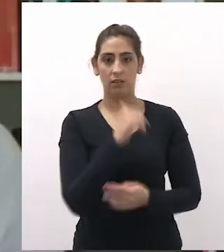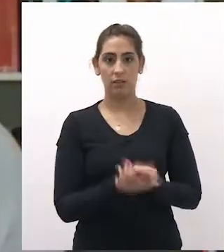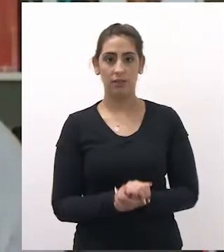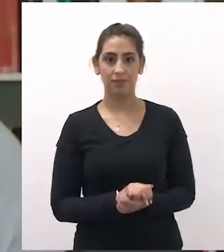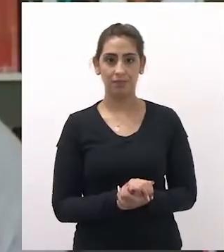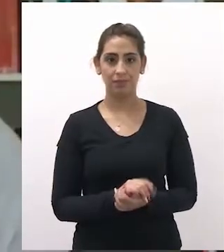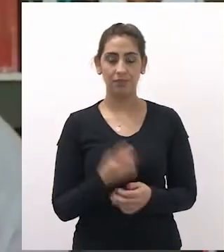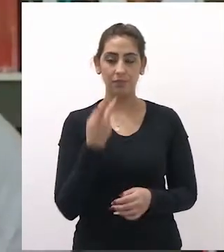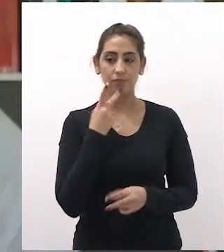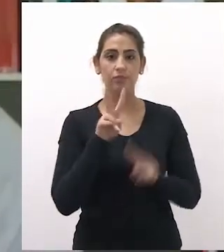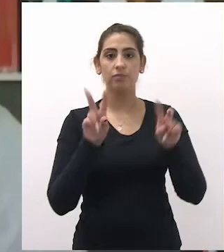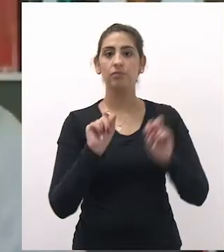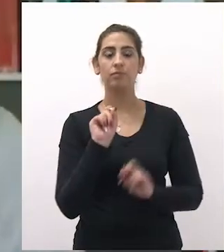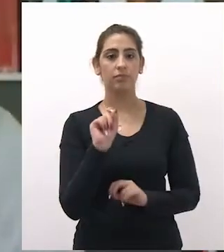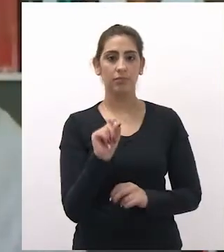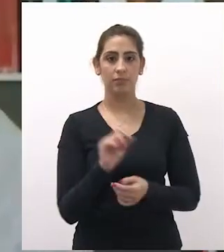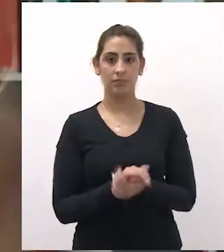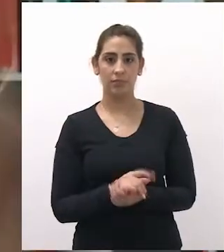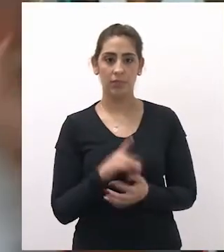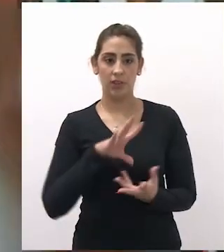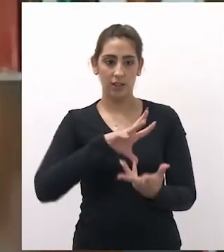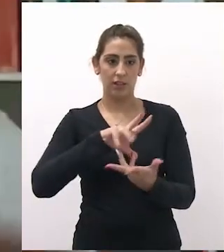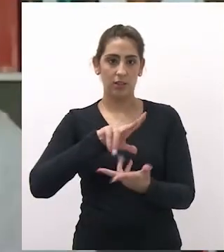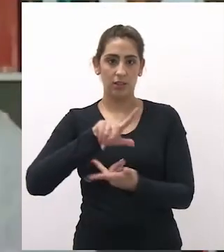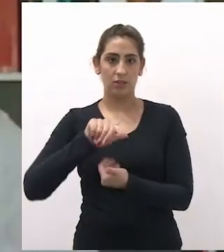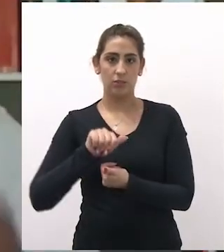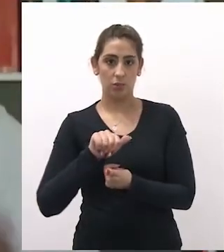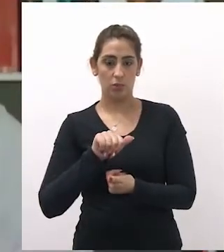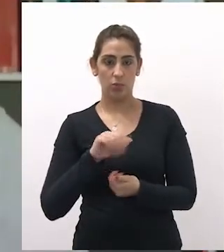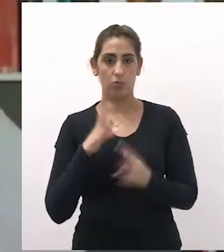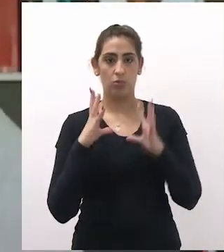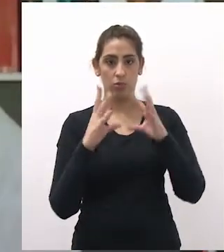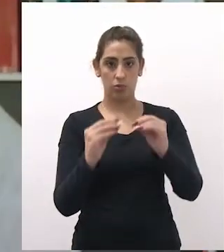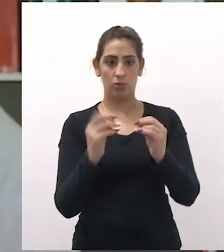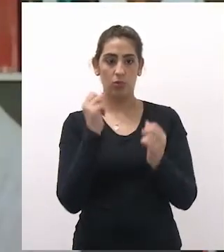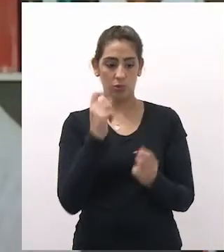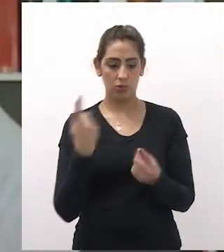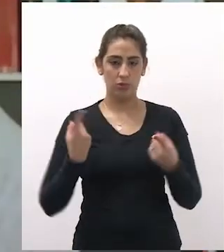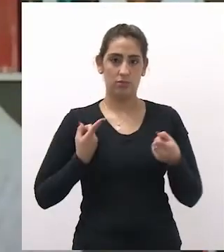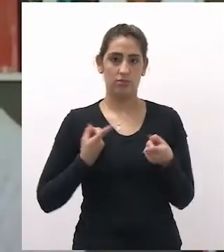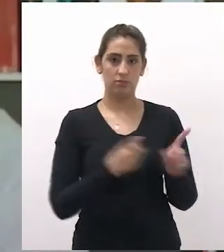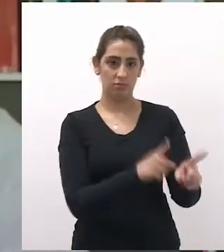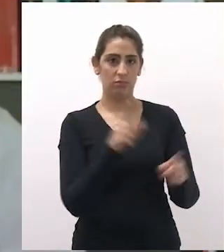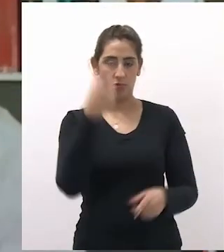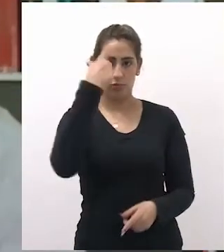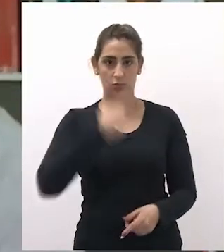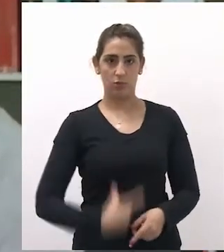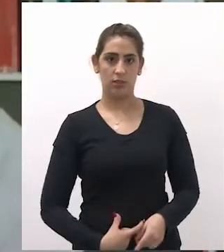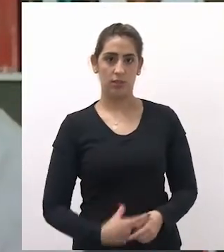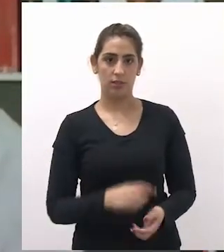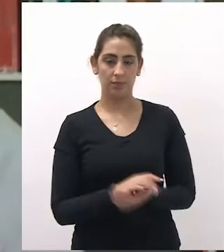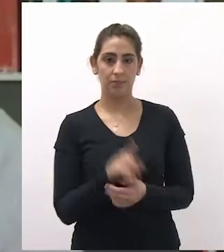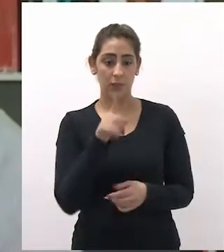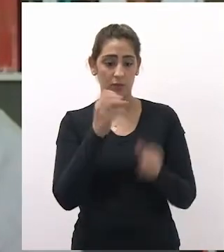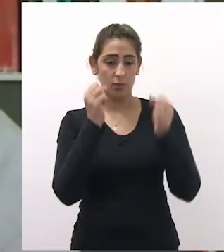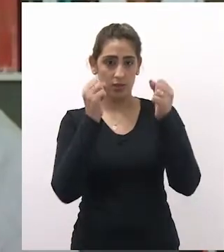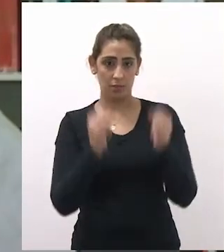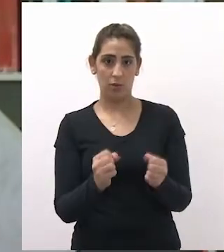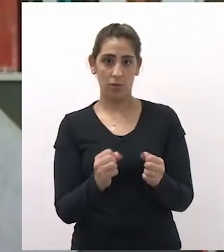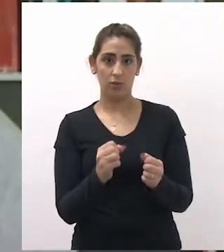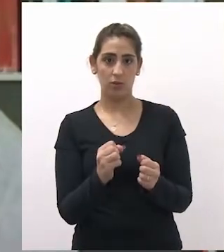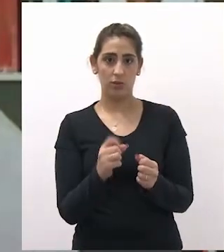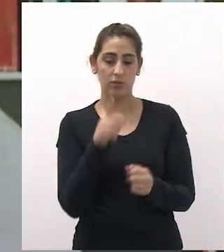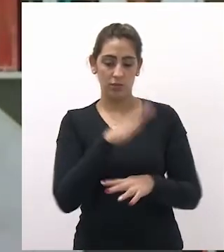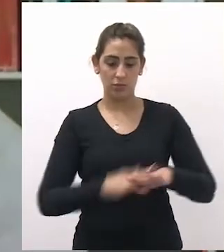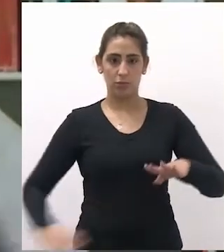mensagem seguinte, olha, o mundo todo pode virar contra você, mas você pode dar a volta